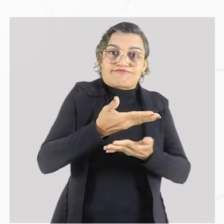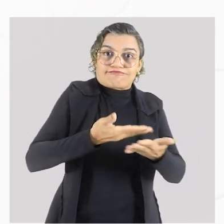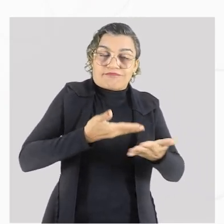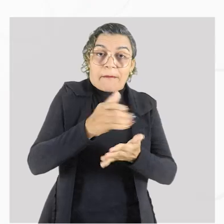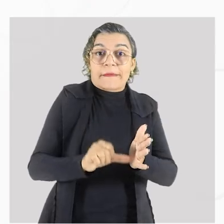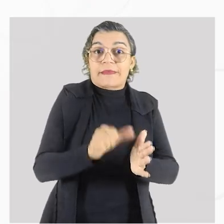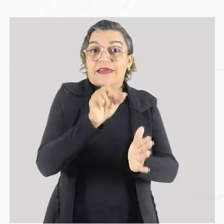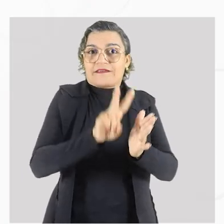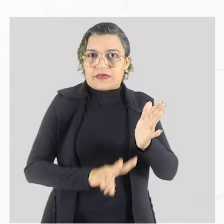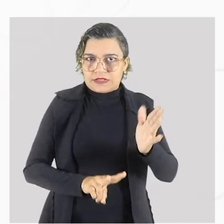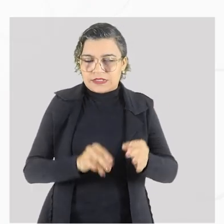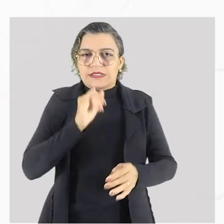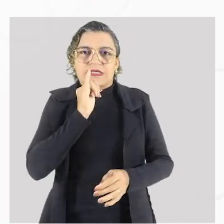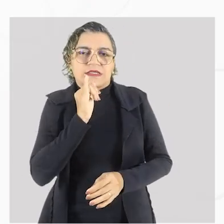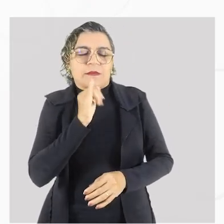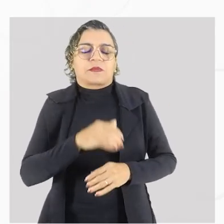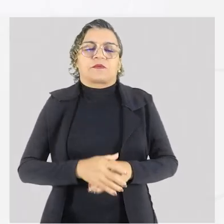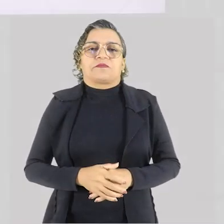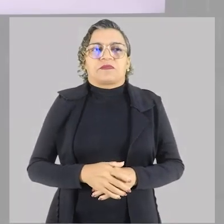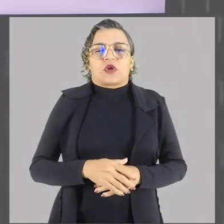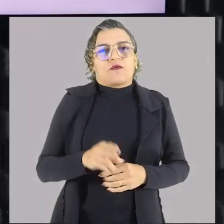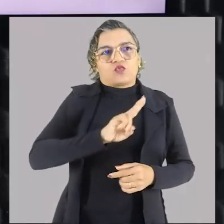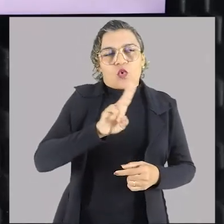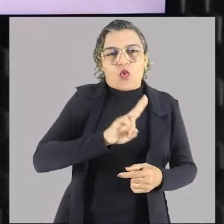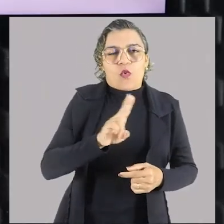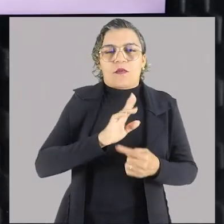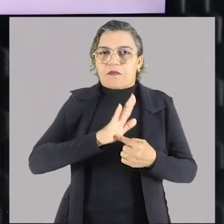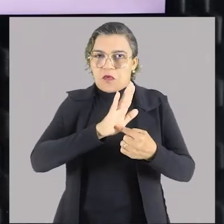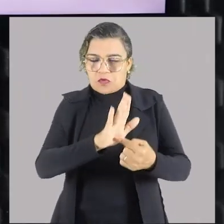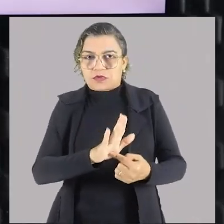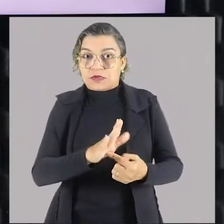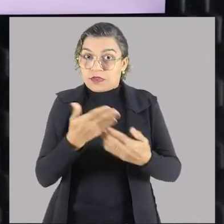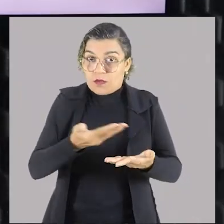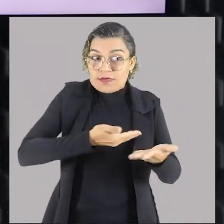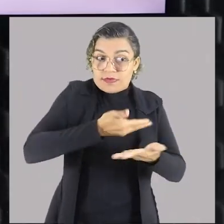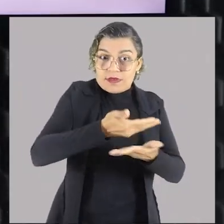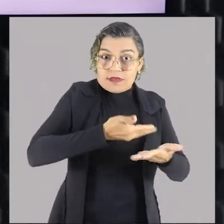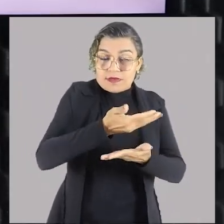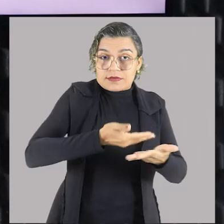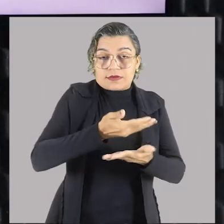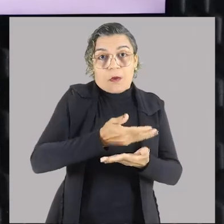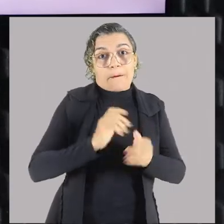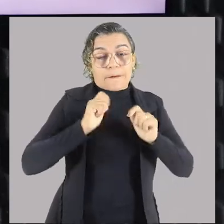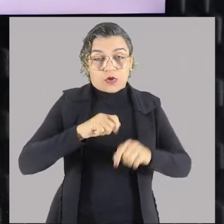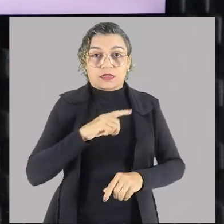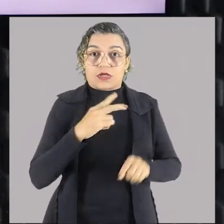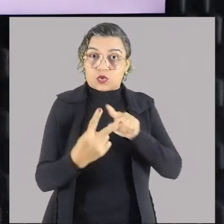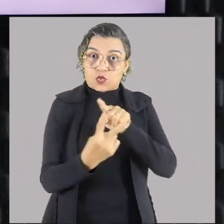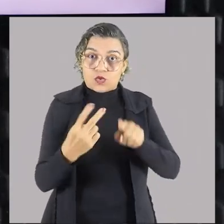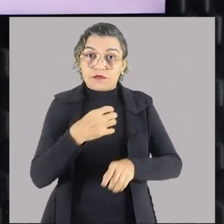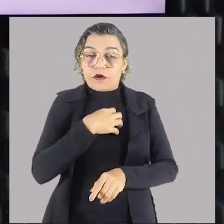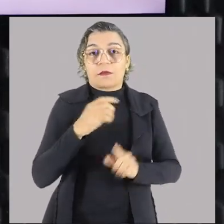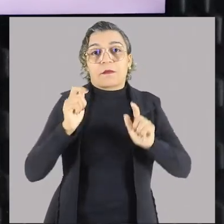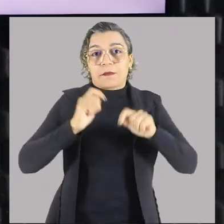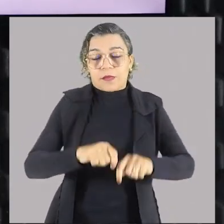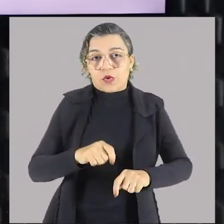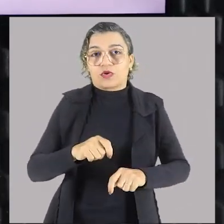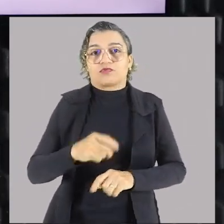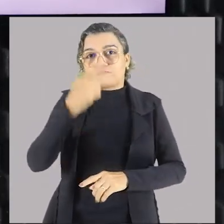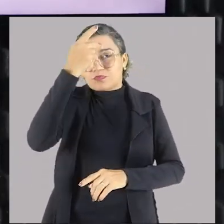primeira vez. Você vai citar o seu nome e essa interação social, ela pode acontecer de duas formas. Você pode